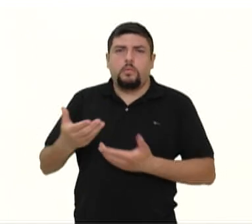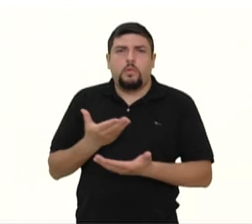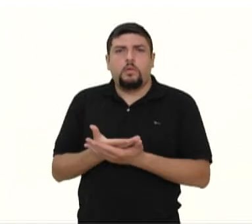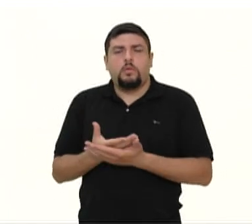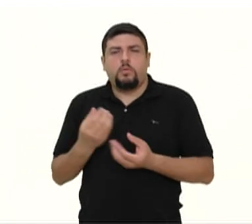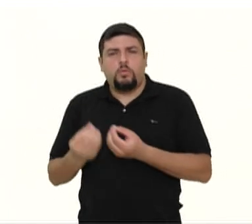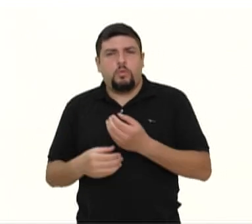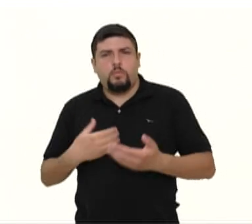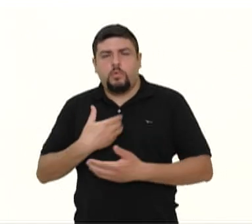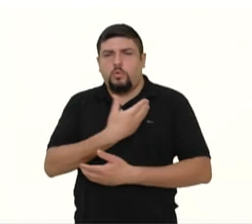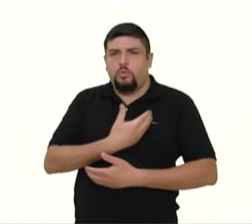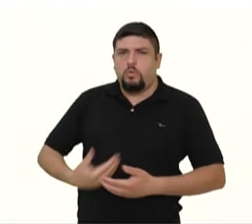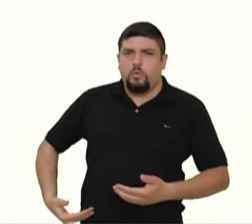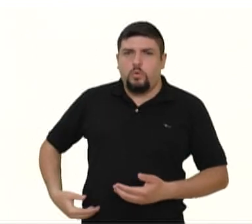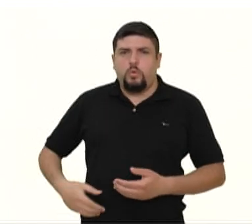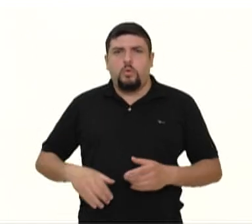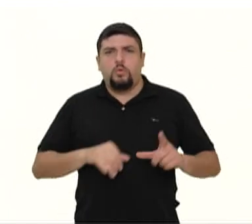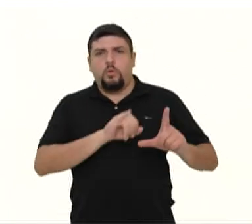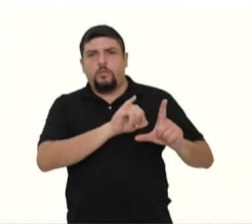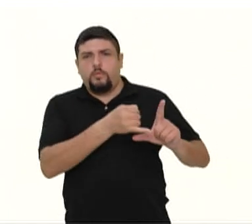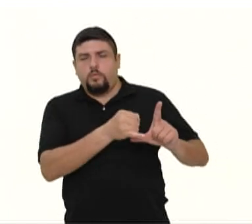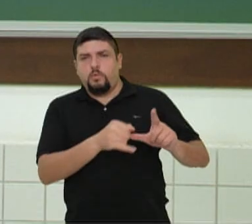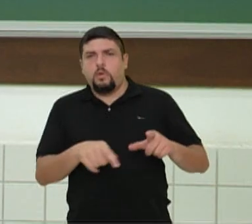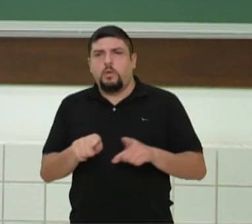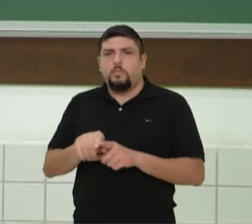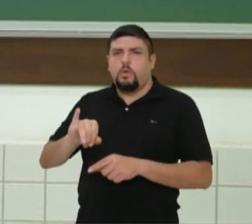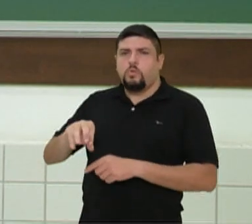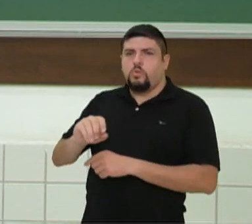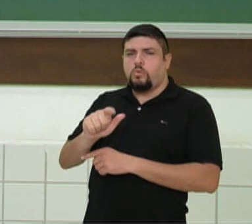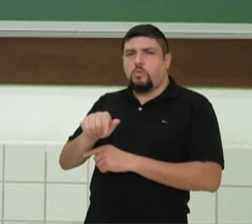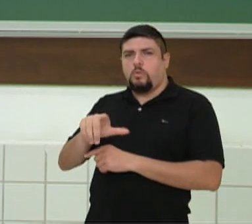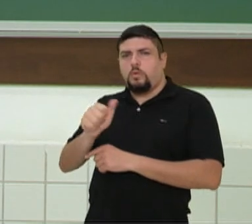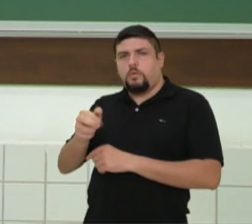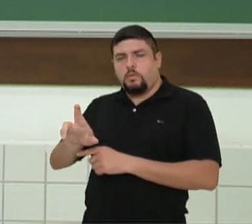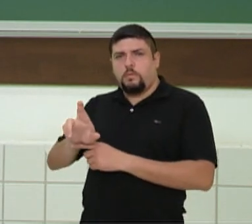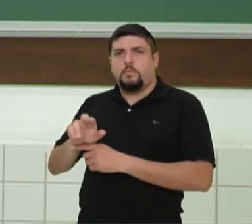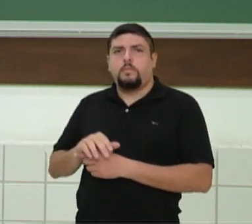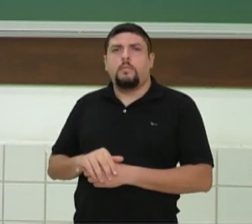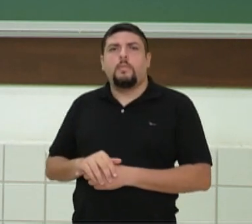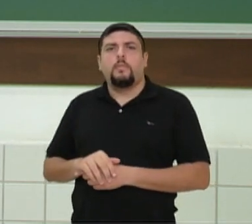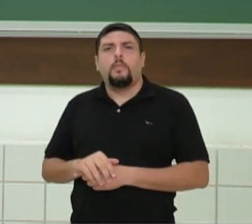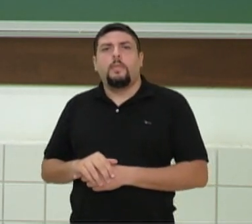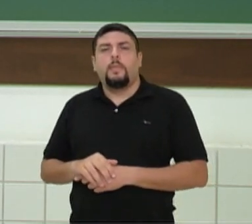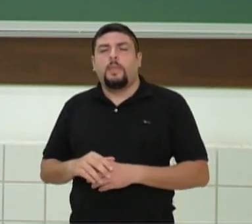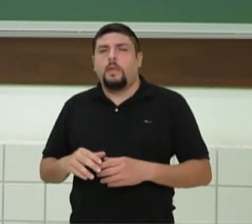os governos do Jânio Quadros e do João Goulart. Não se esqueça, essa é